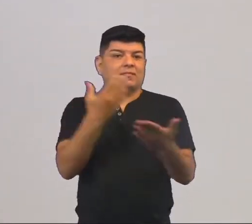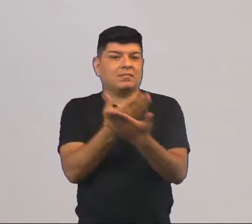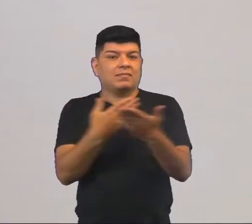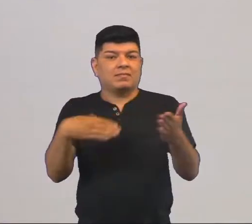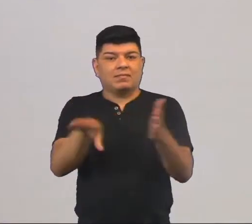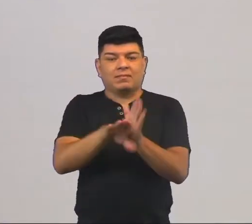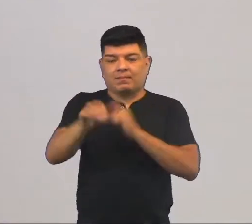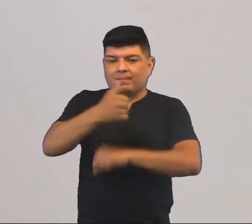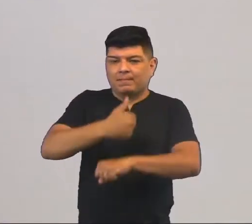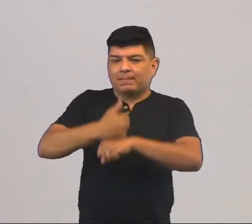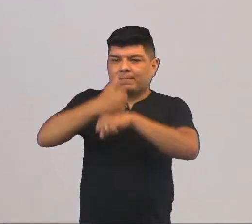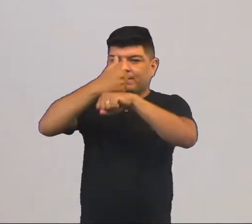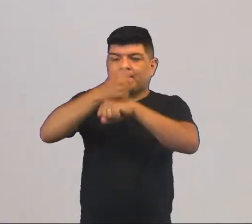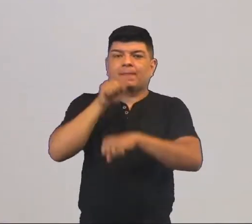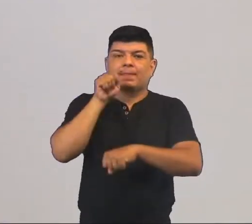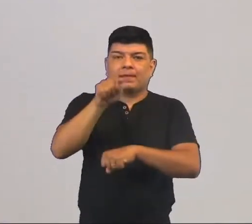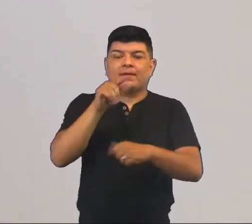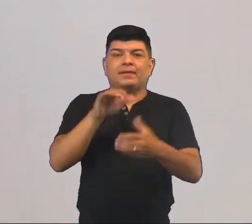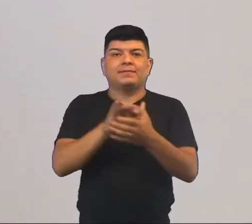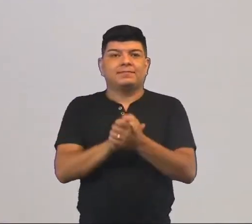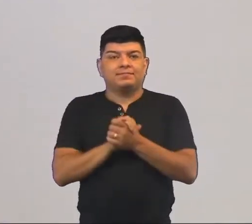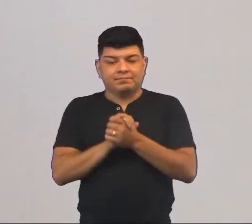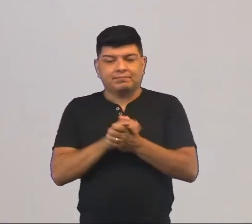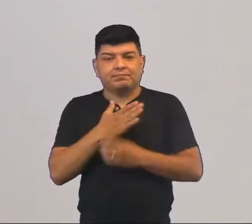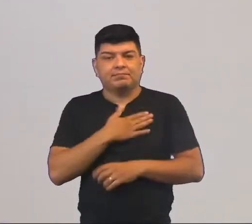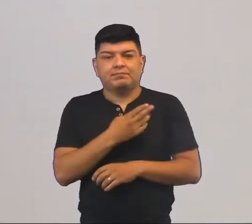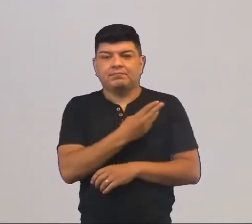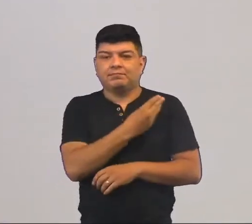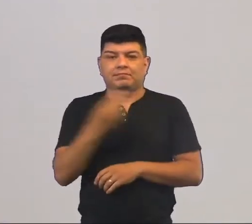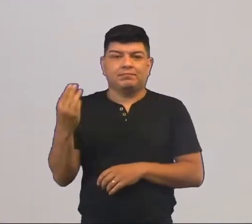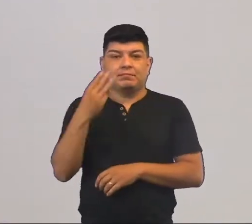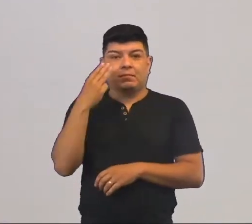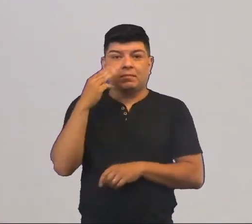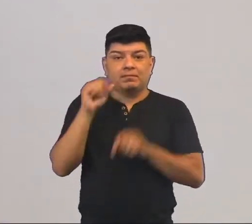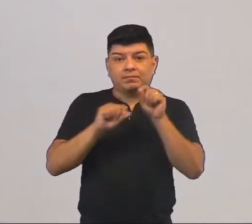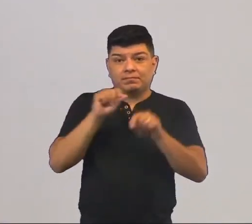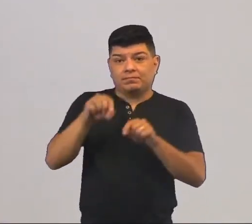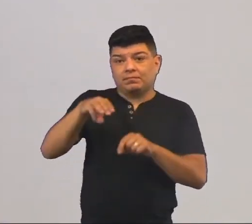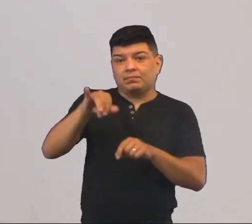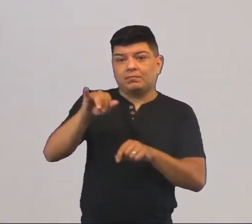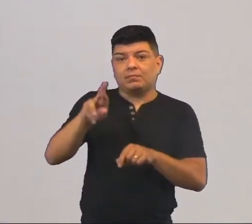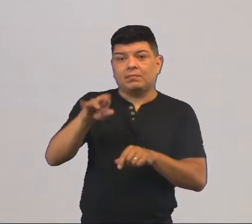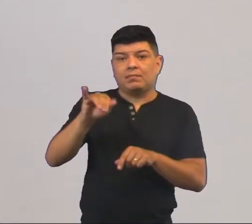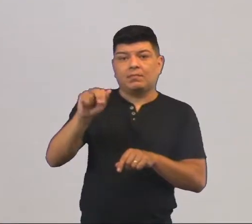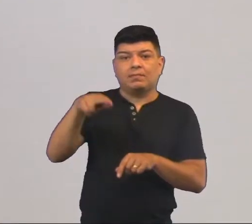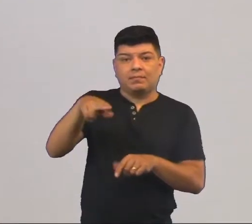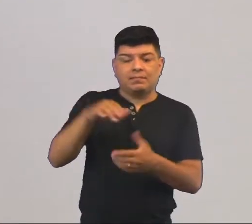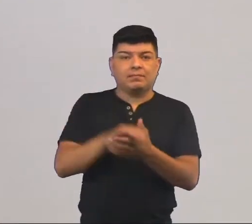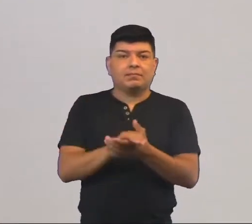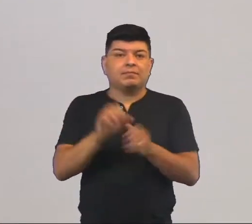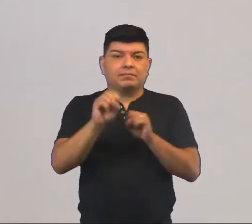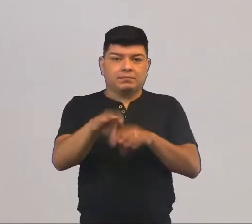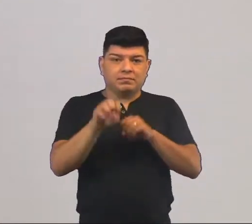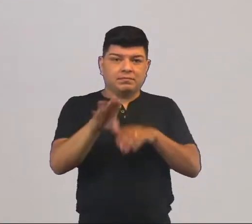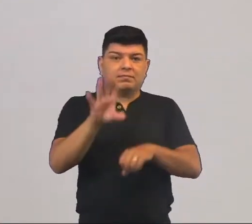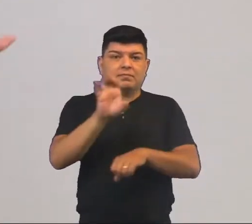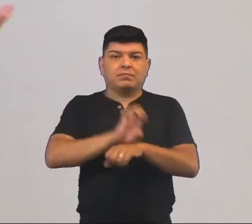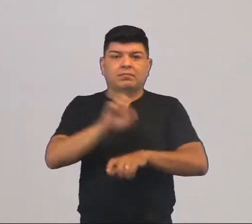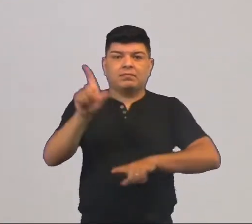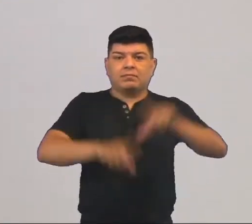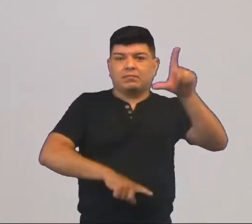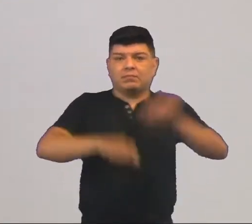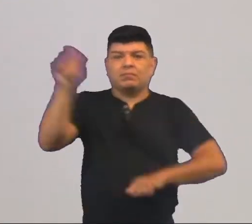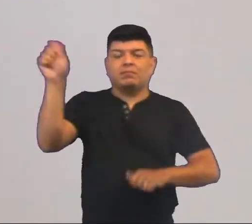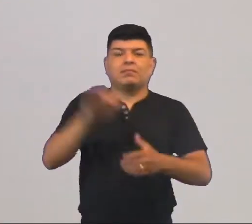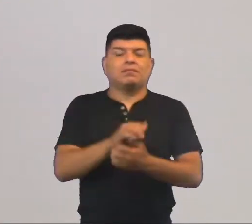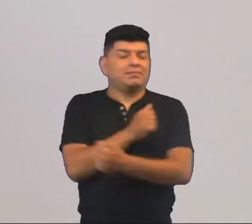com qualidade. Como vocês já sabem, sou a professora Miriam Lira, ministro aulas de Geografia na rede estadual do estado do Acre. Quero